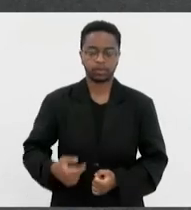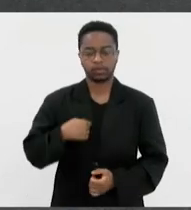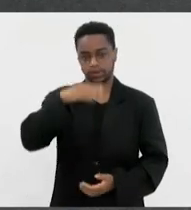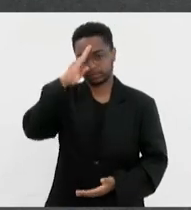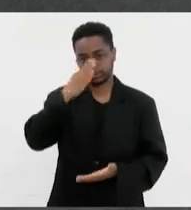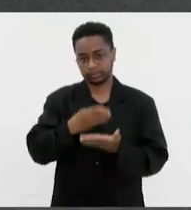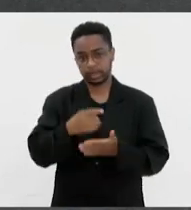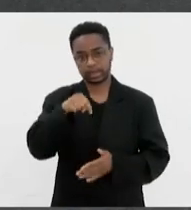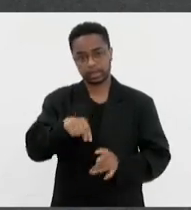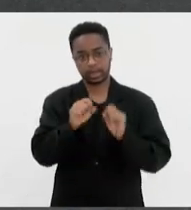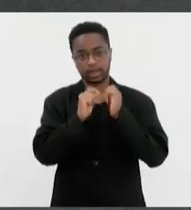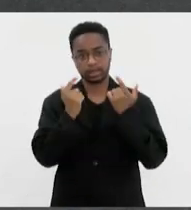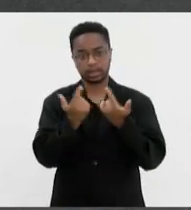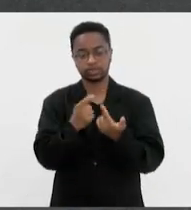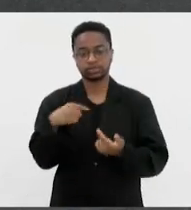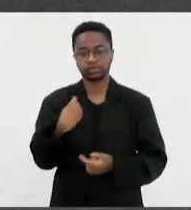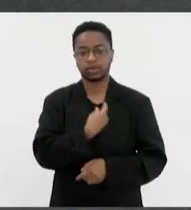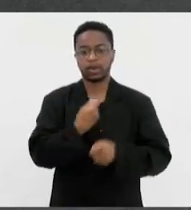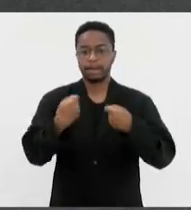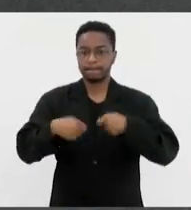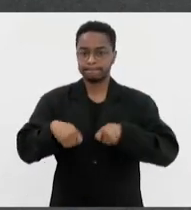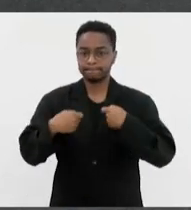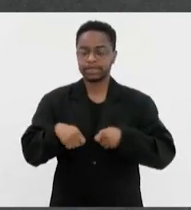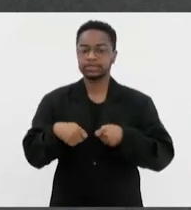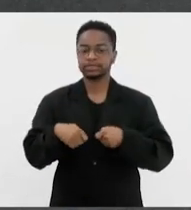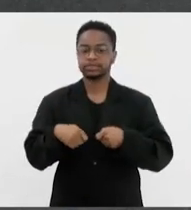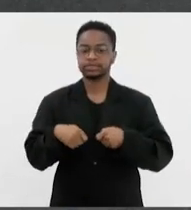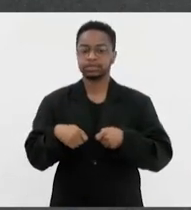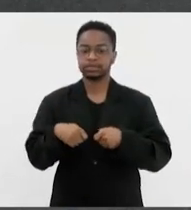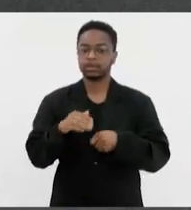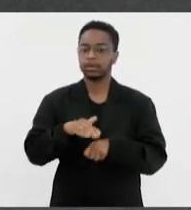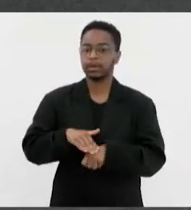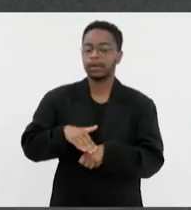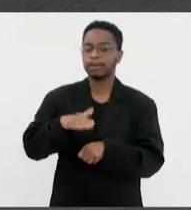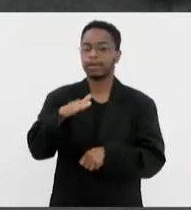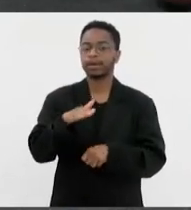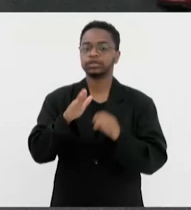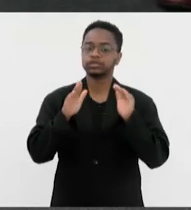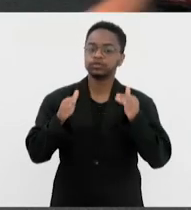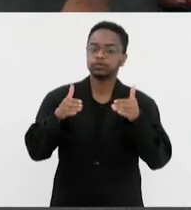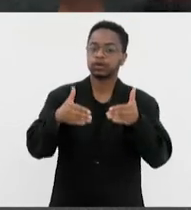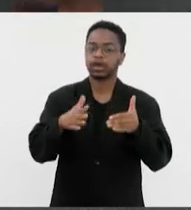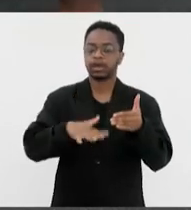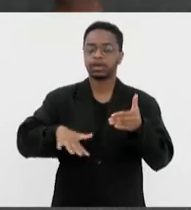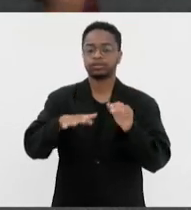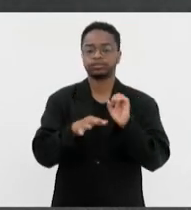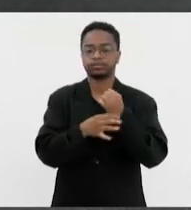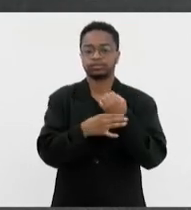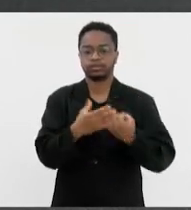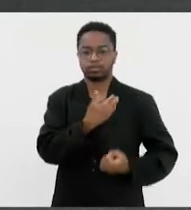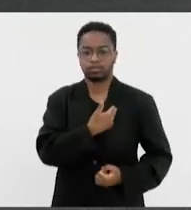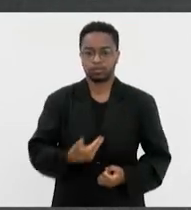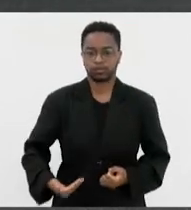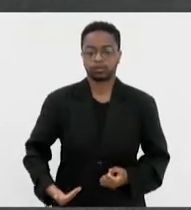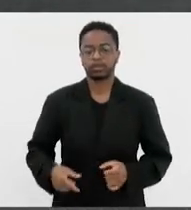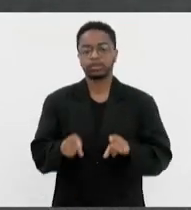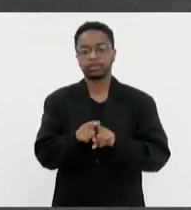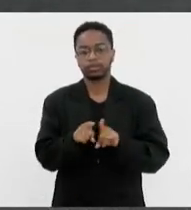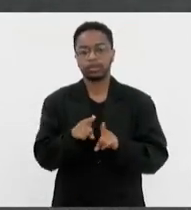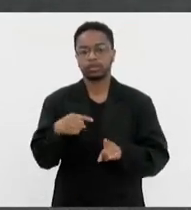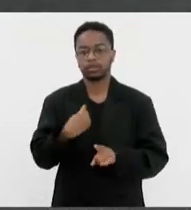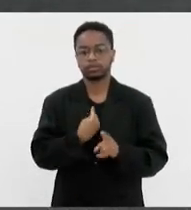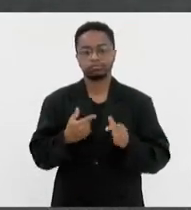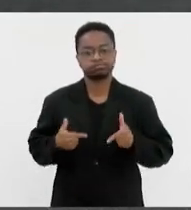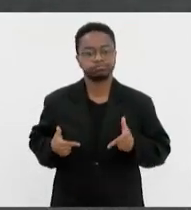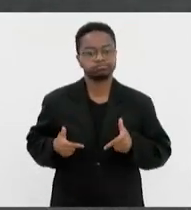parlamento precisa cada vez mais apertar o cerco da segurança pública e que essa casa faça uma